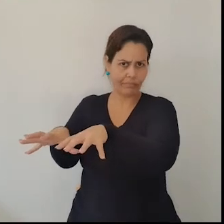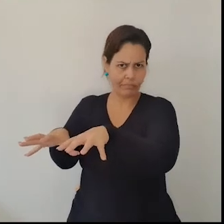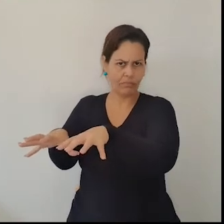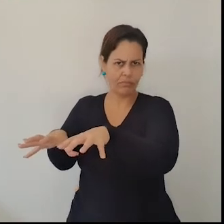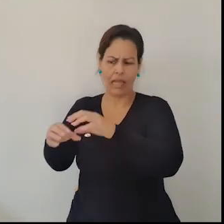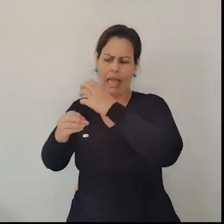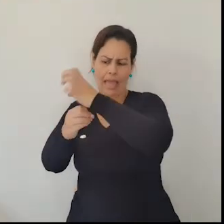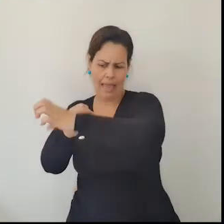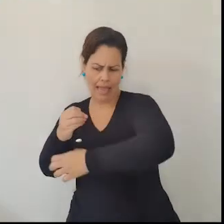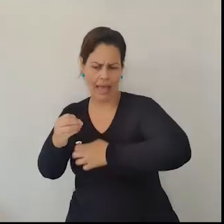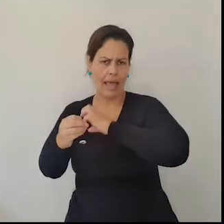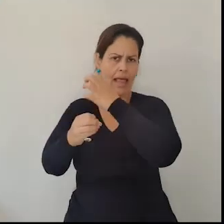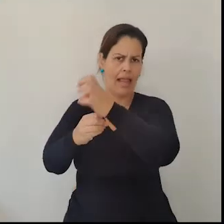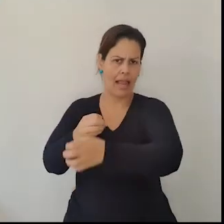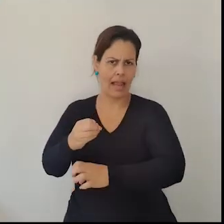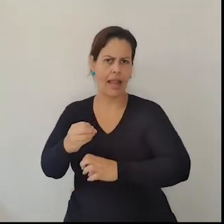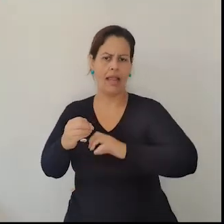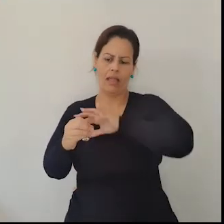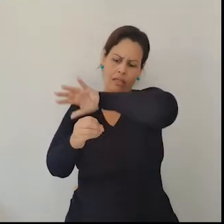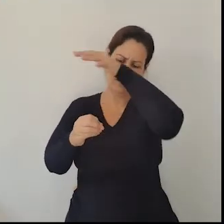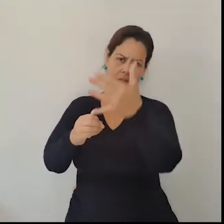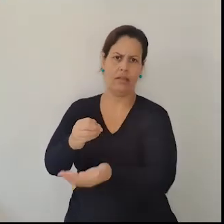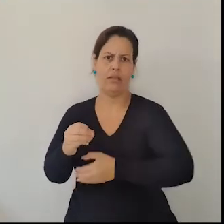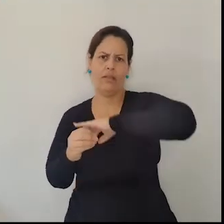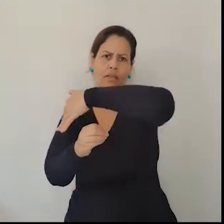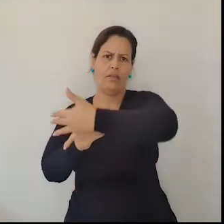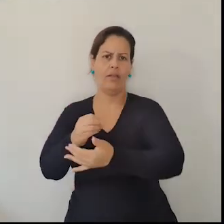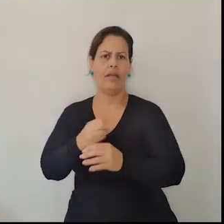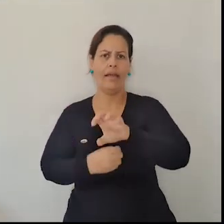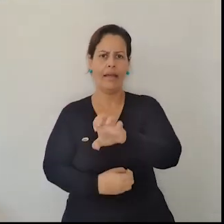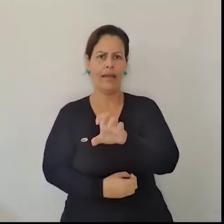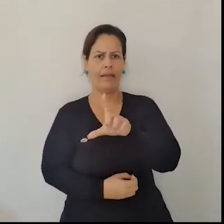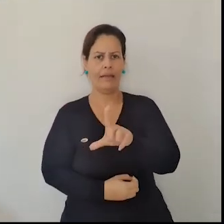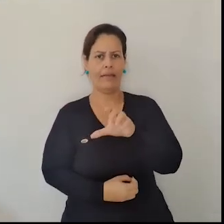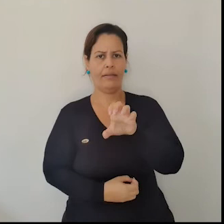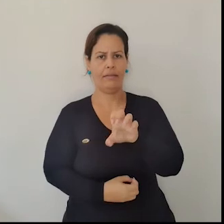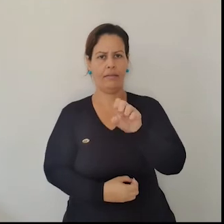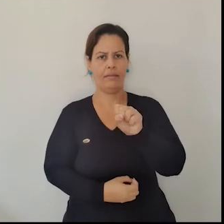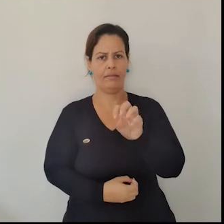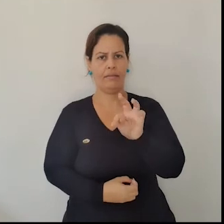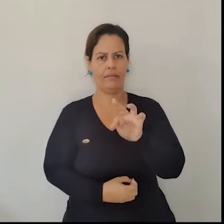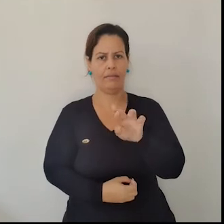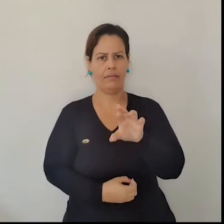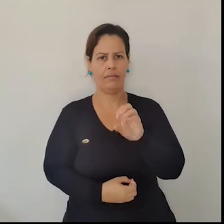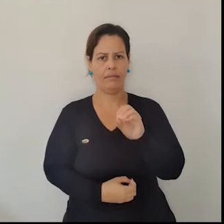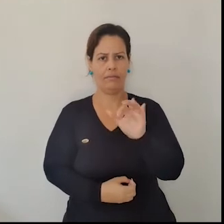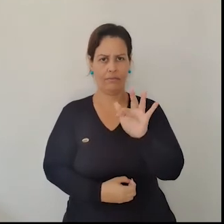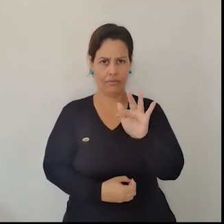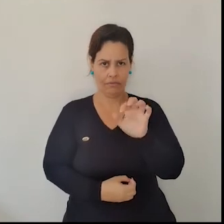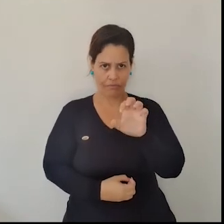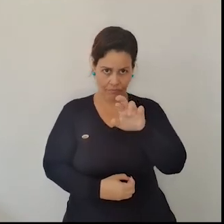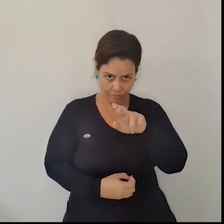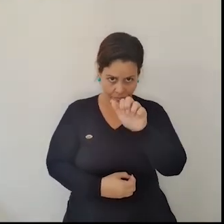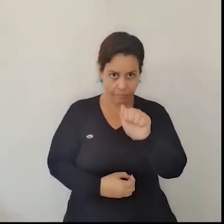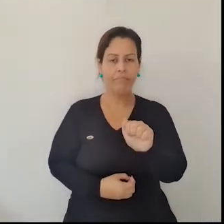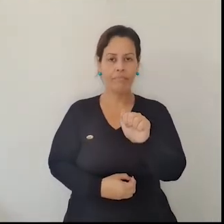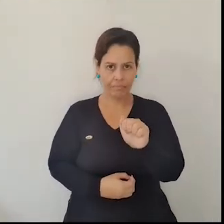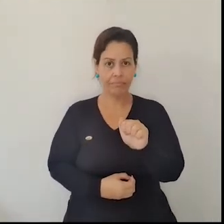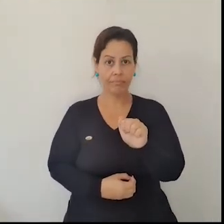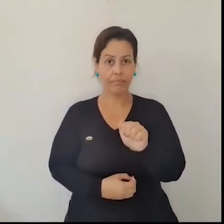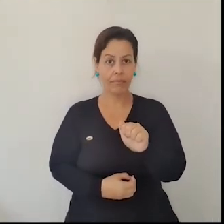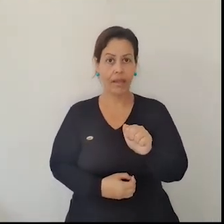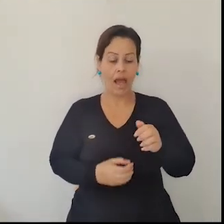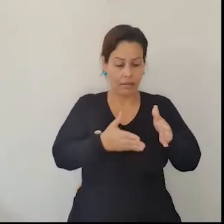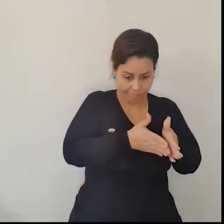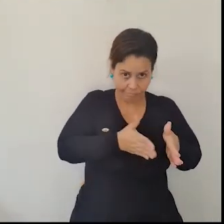a distribuição dos elétrons numa eletrosfera. E no meio do caminho a gente